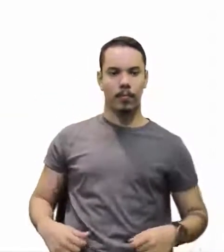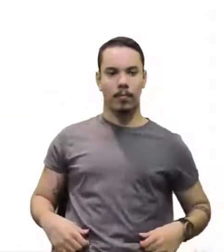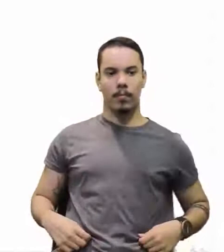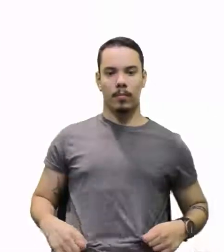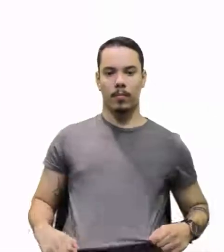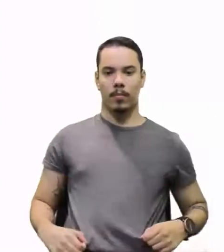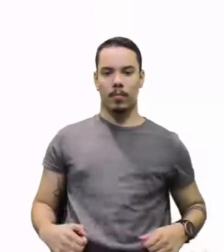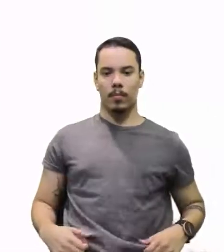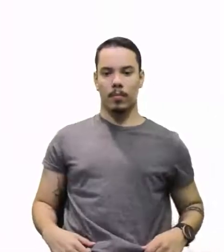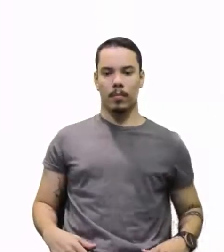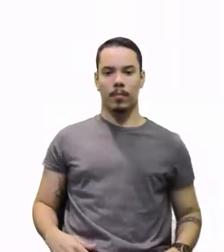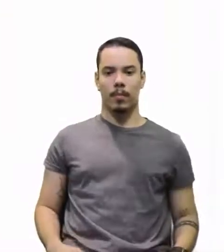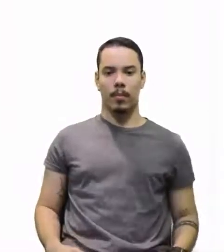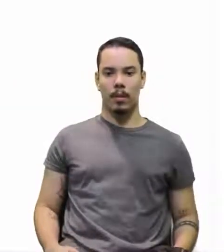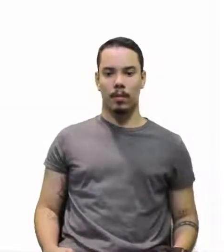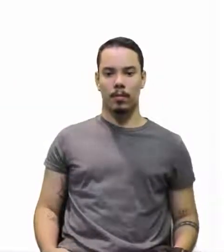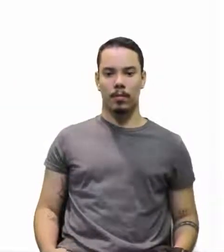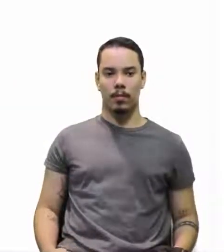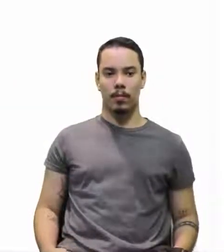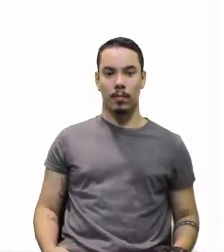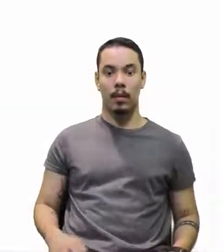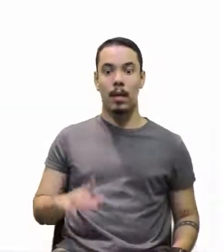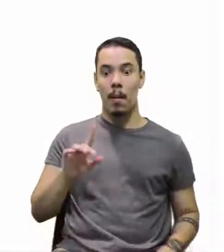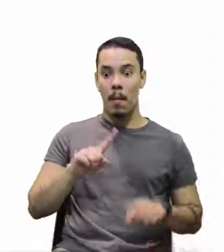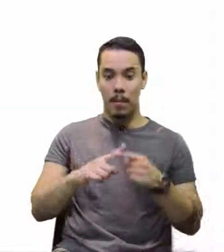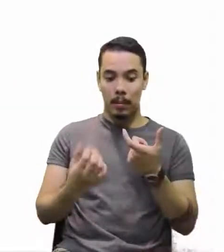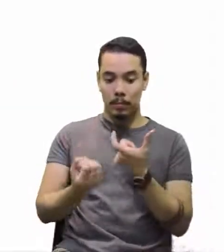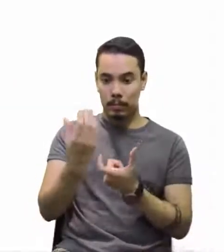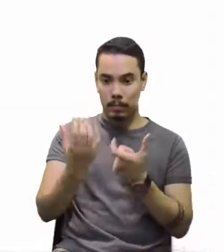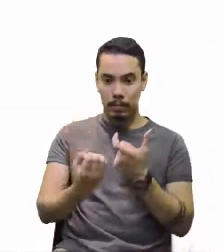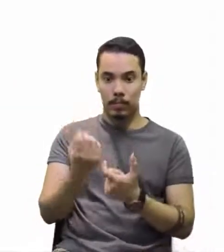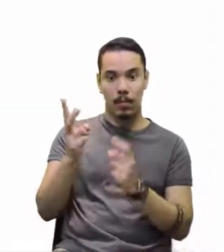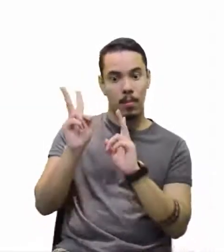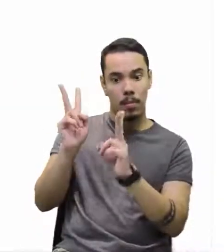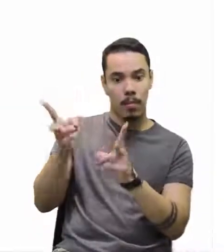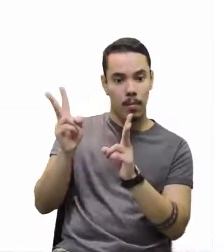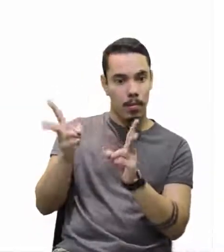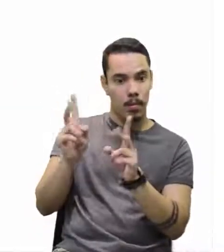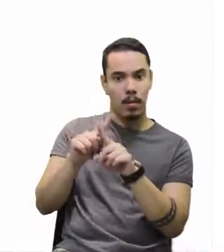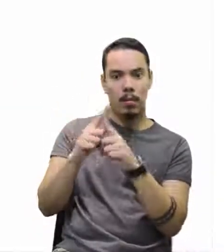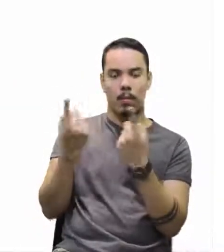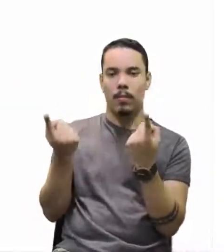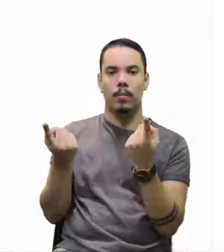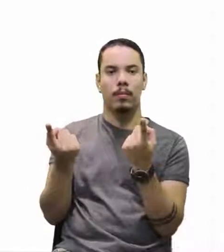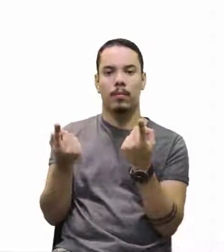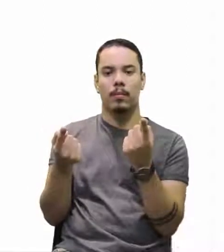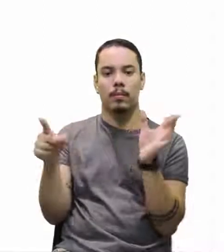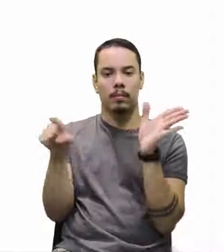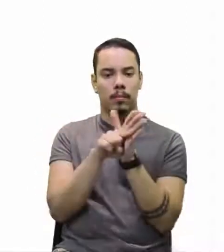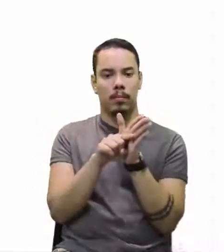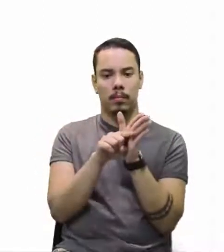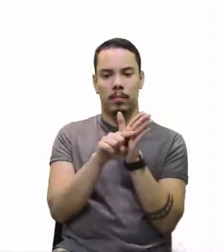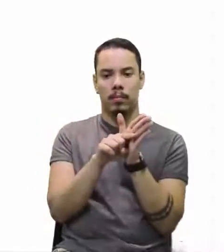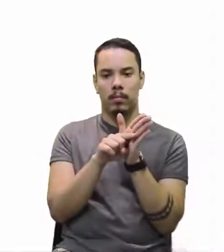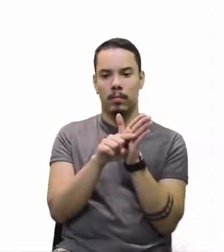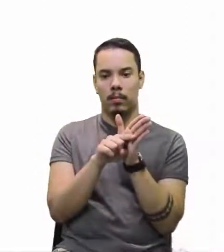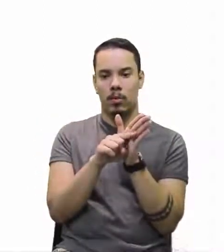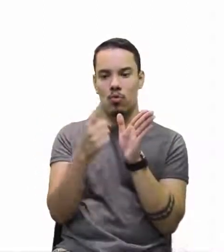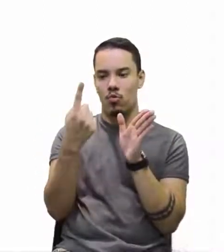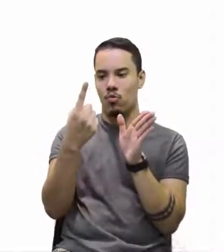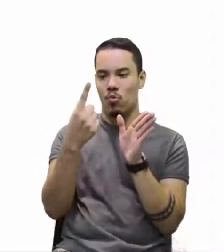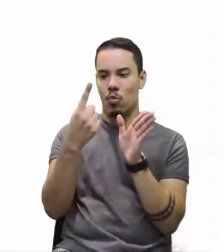opa, desculpa, a expressão é a mesma, né? Só que agora não é mais aquele negativo lá, um